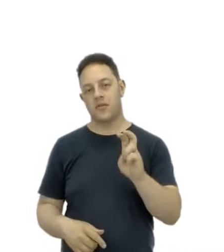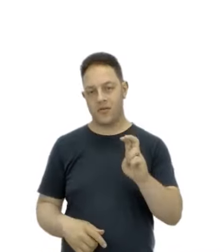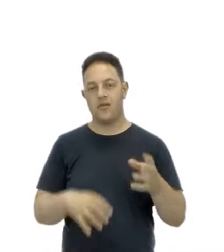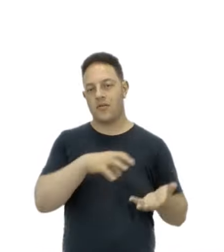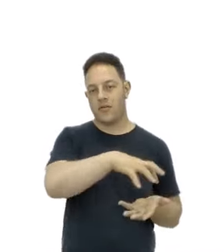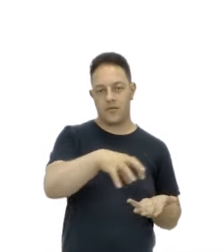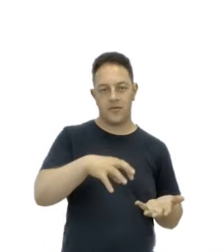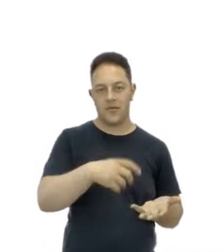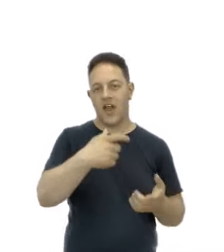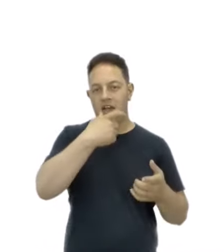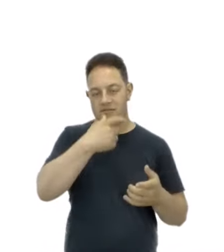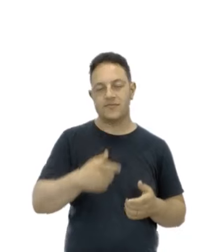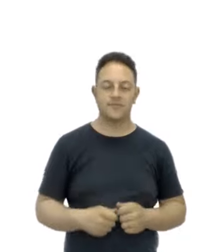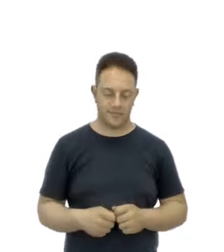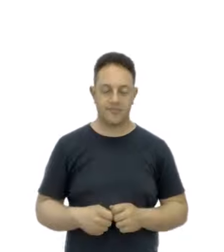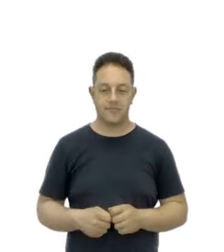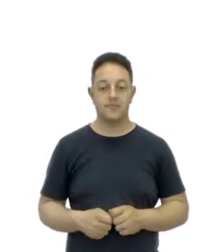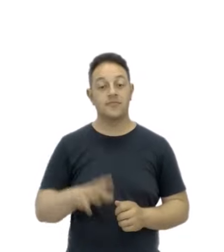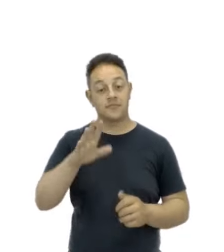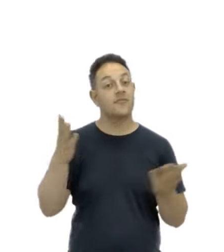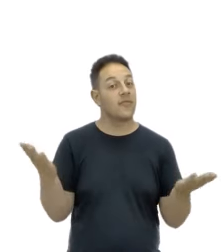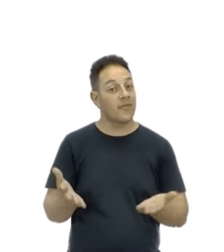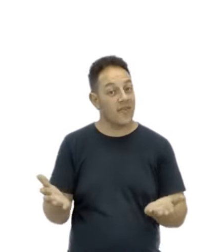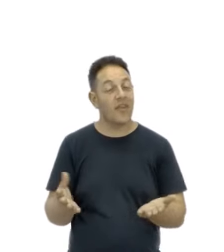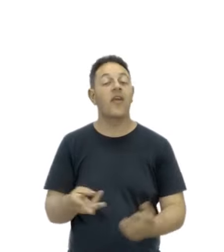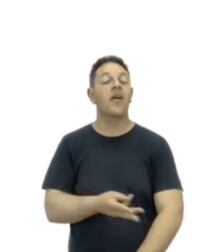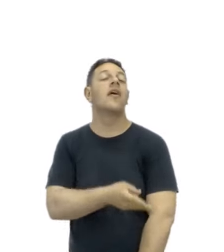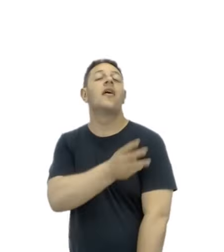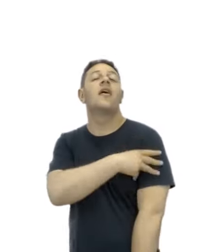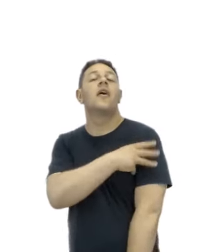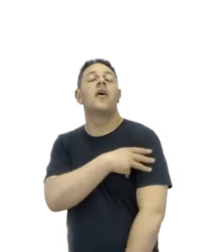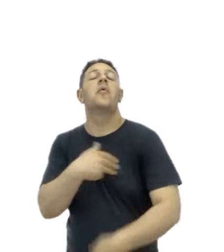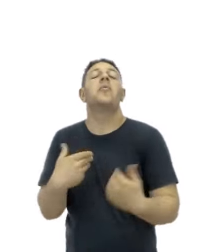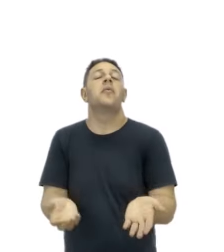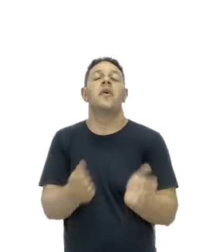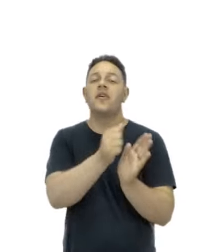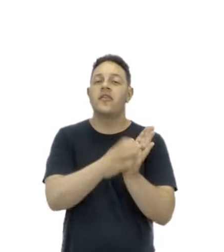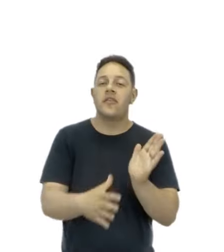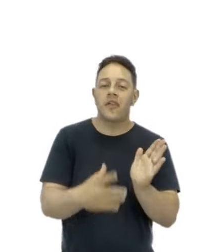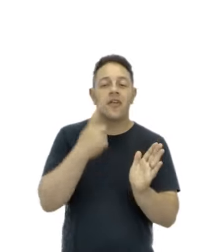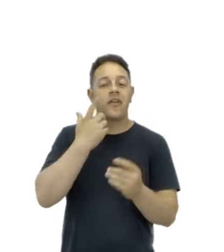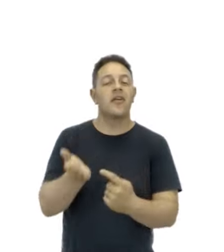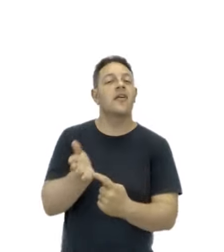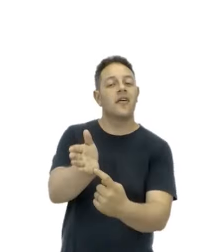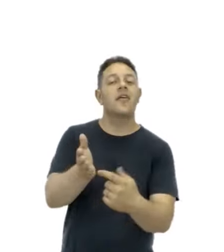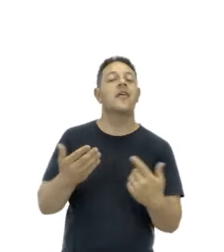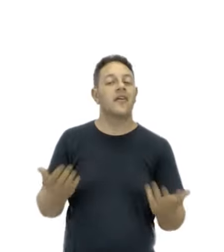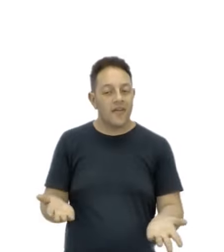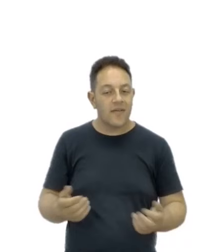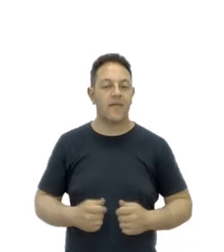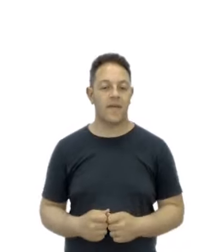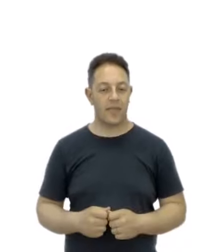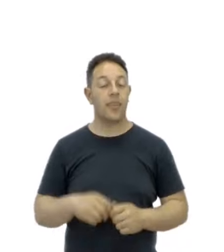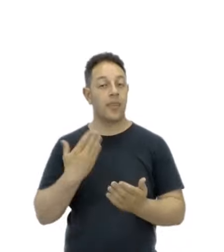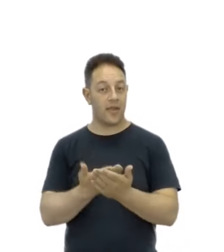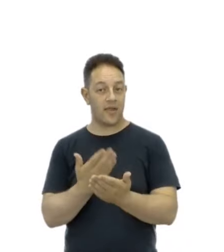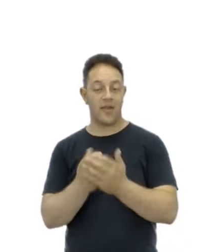Agora, falta o terceiro ano, né? Qual a atividade do terceiro ano que a gente trouxe mesmo? É